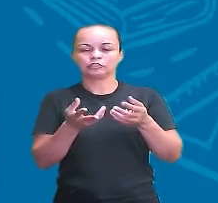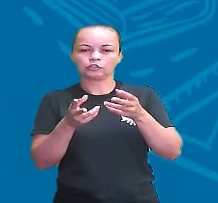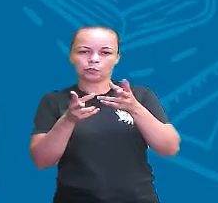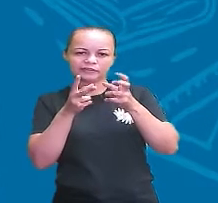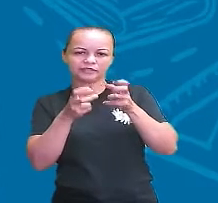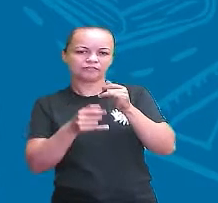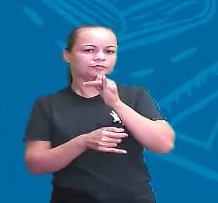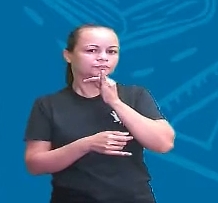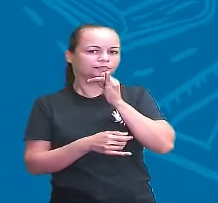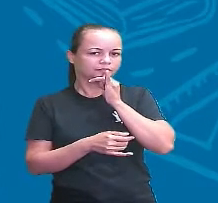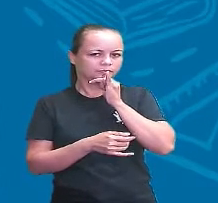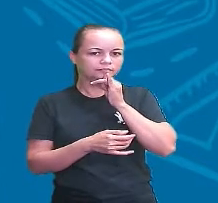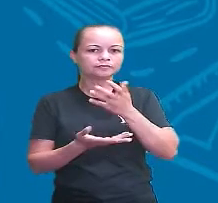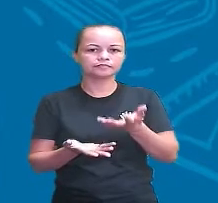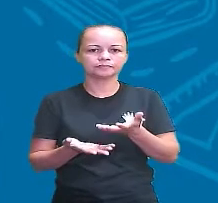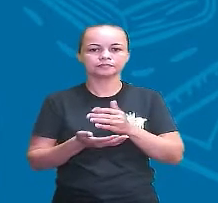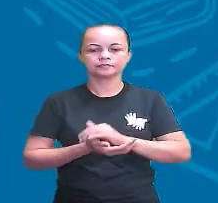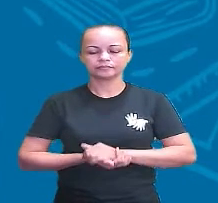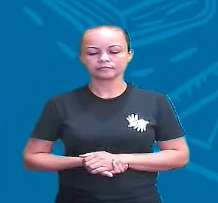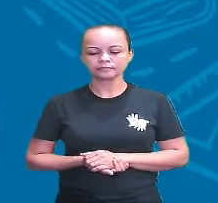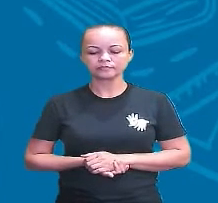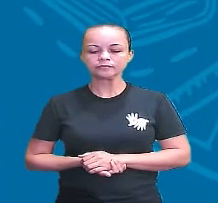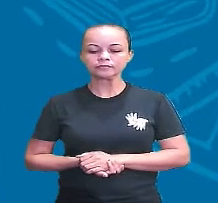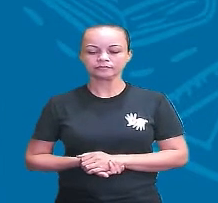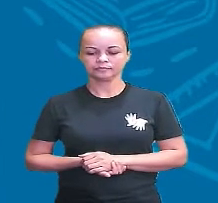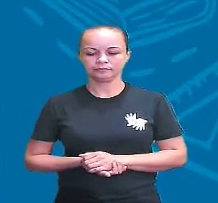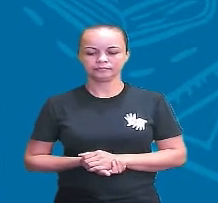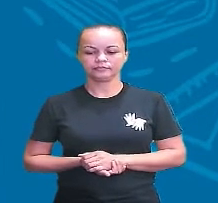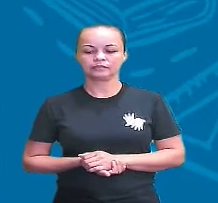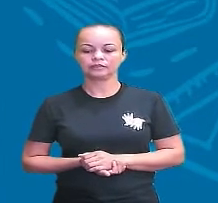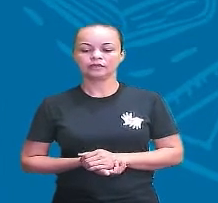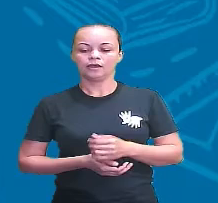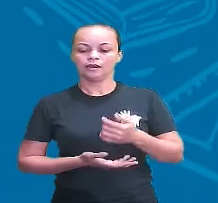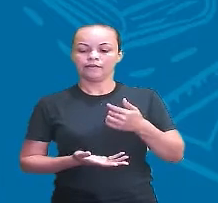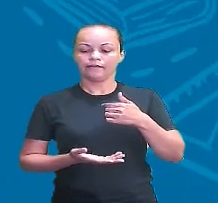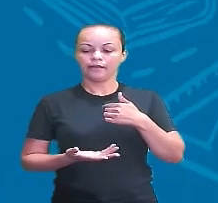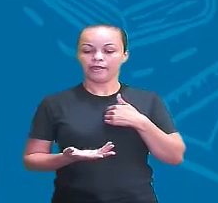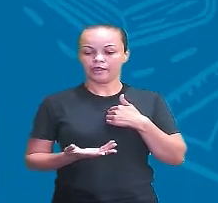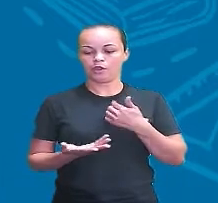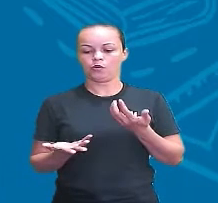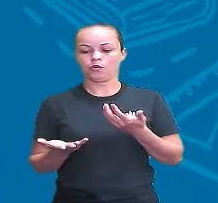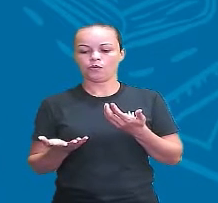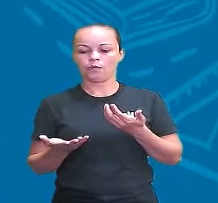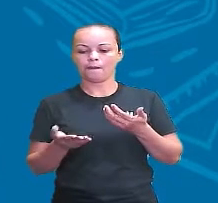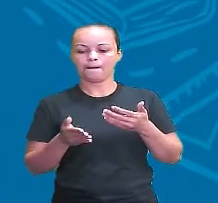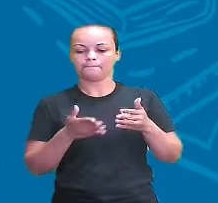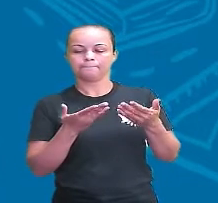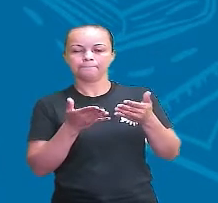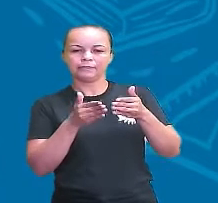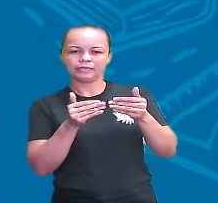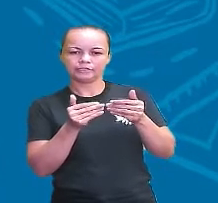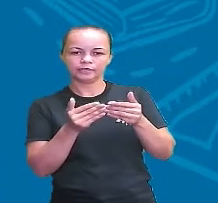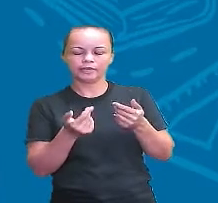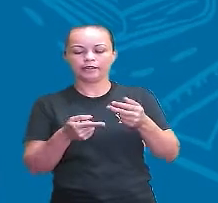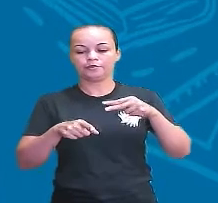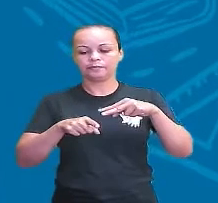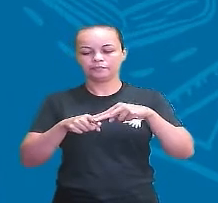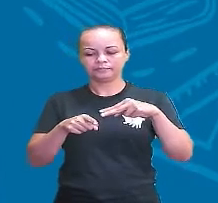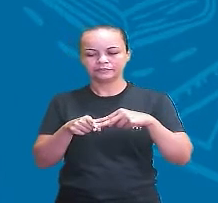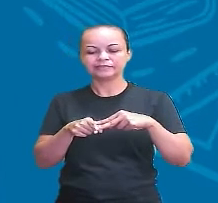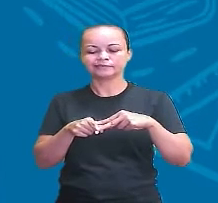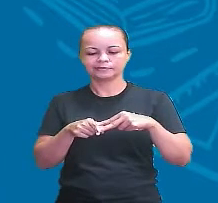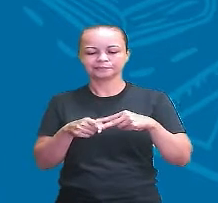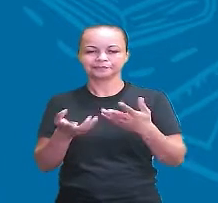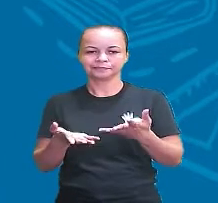exemplo. I will order a pizza. I, primeira aí que está grifada, é o sujeito. Depois